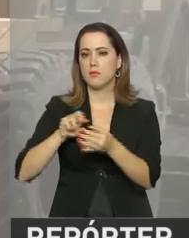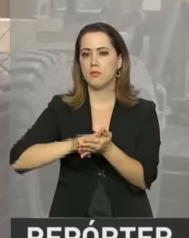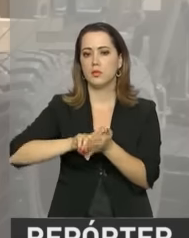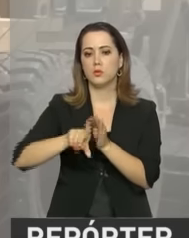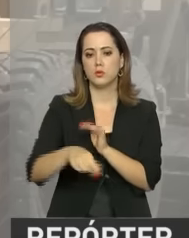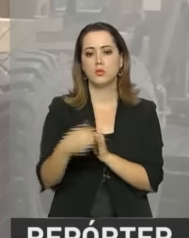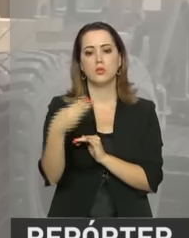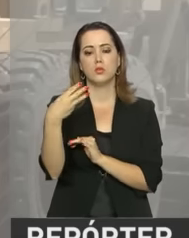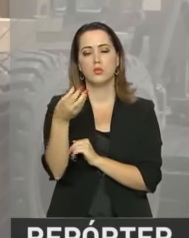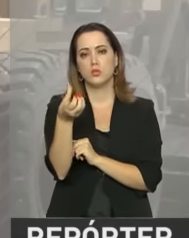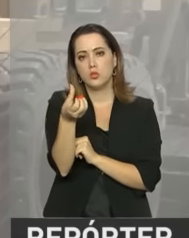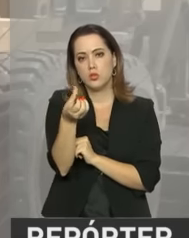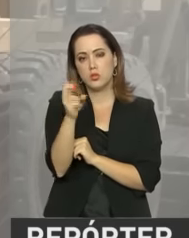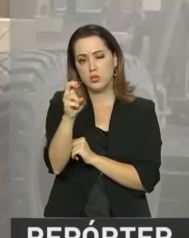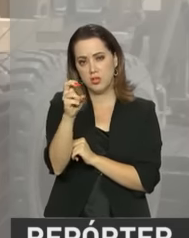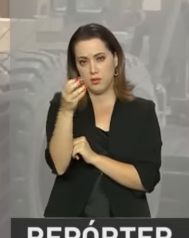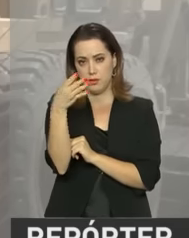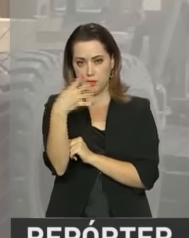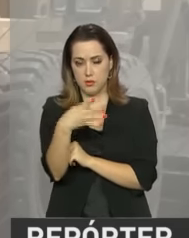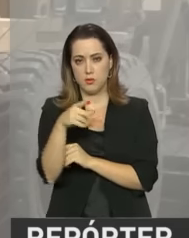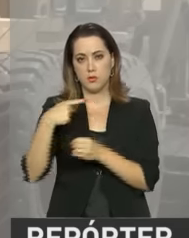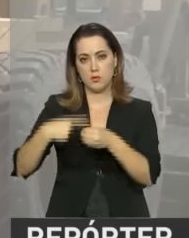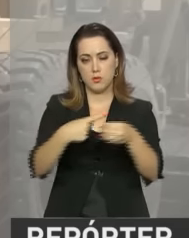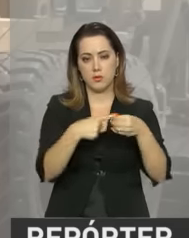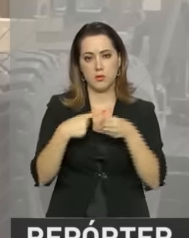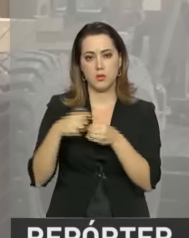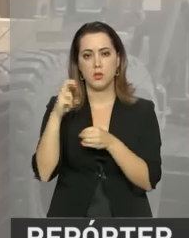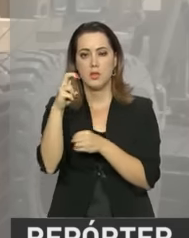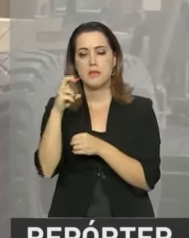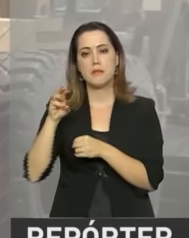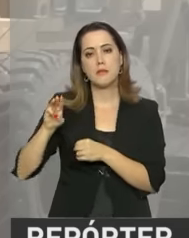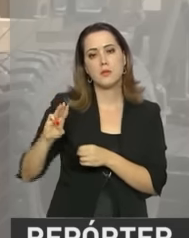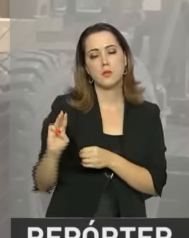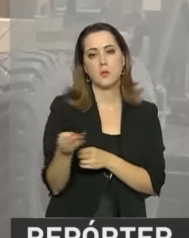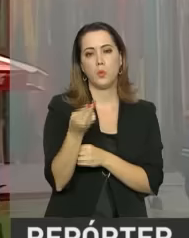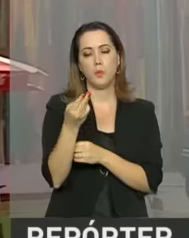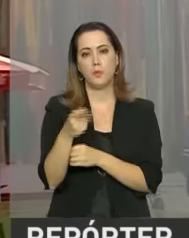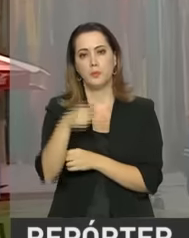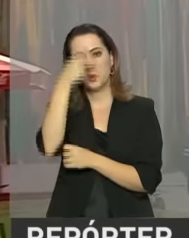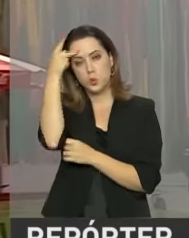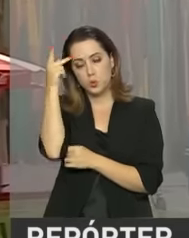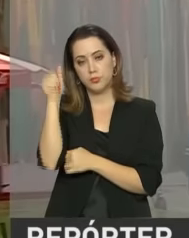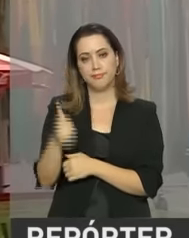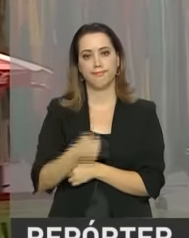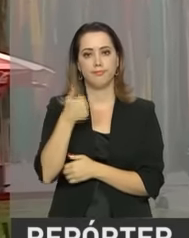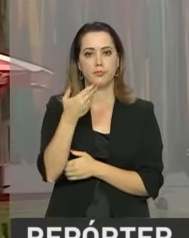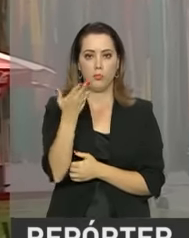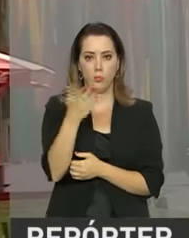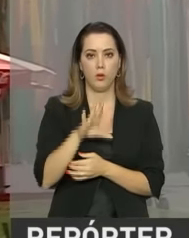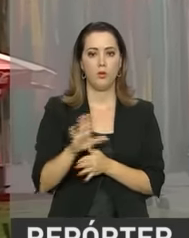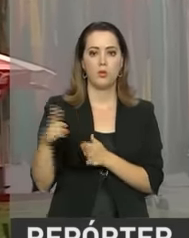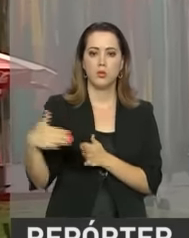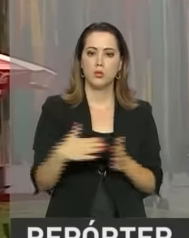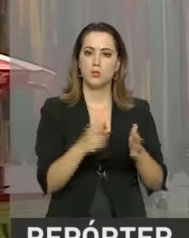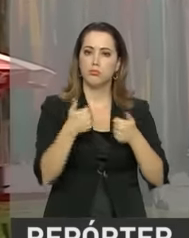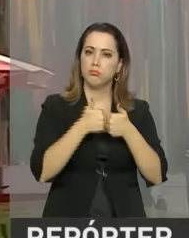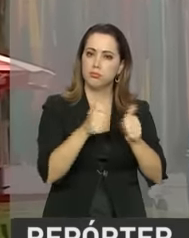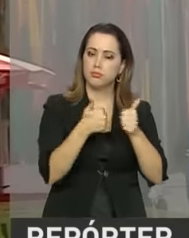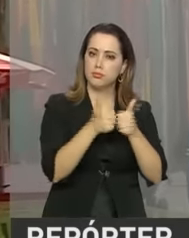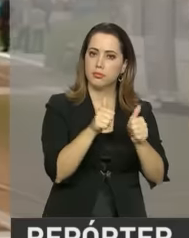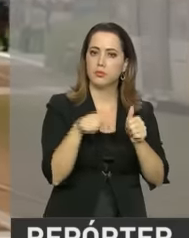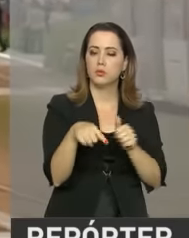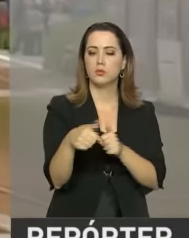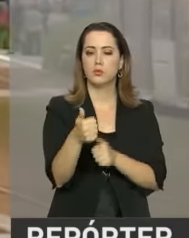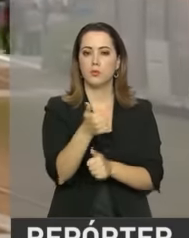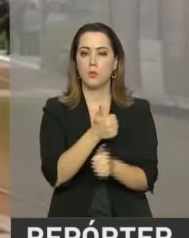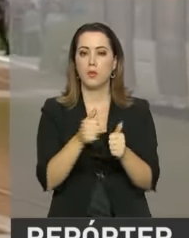354 municípios atendendo 5. milhões e 100.000 pessoas em mobilidade urbana Vale destacar o funcionamento